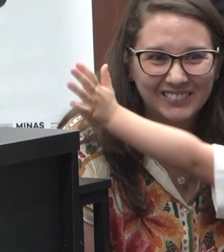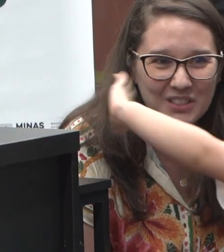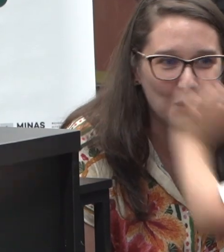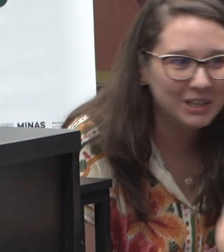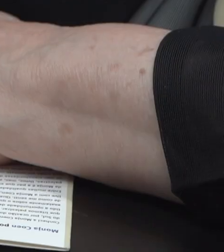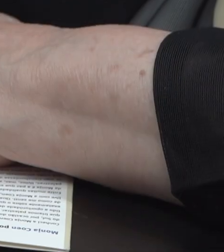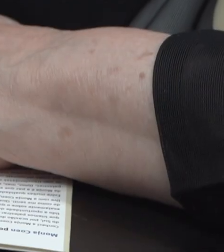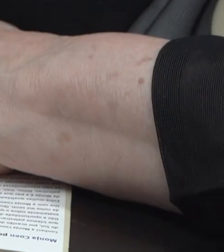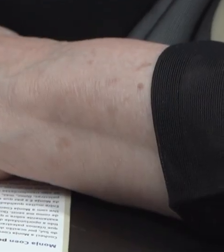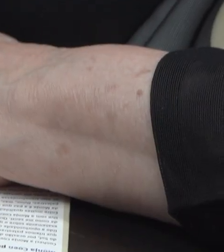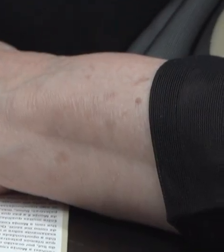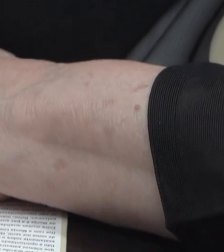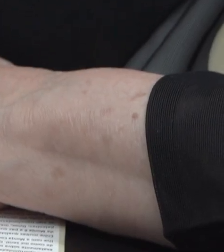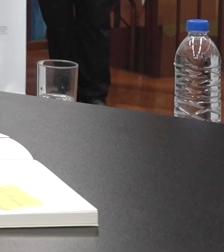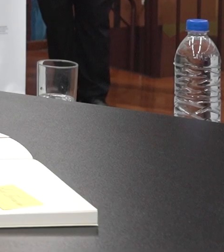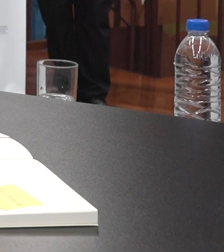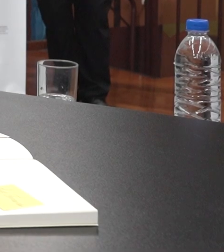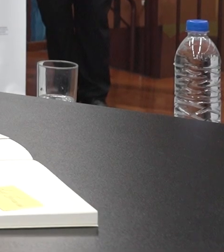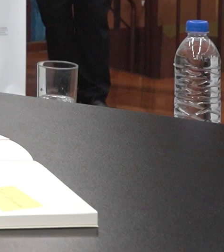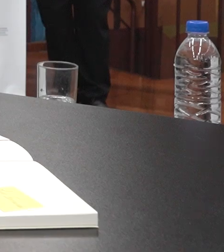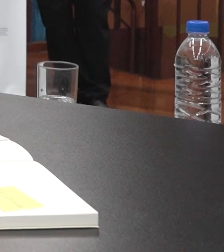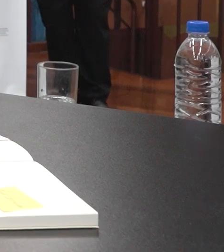No palco, sentada a uma mesa, a monja